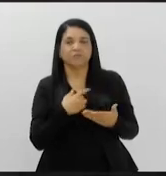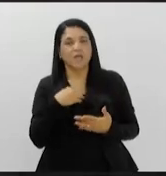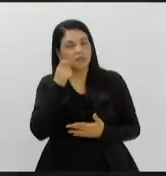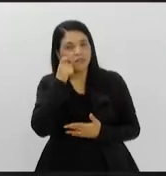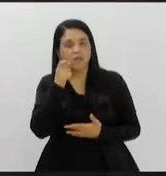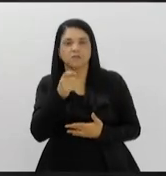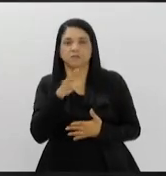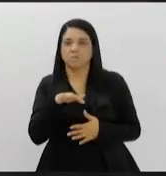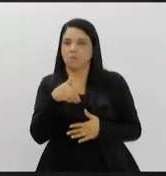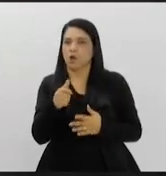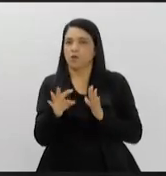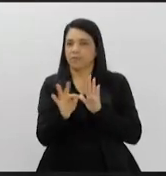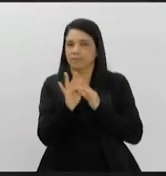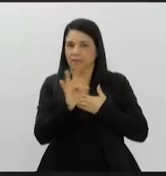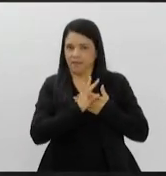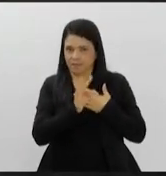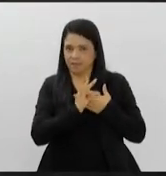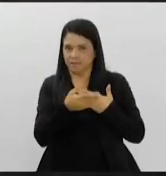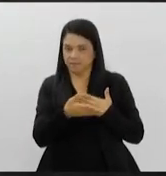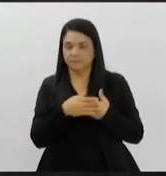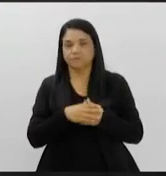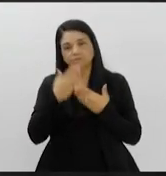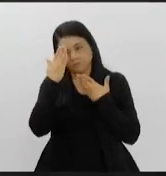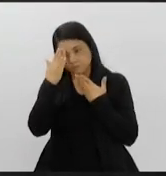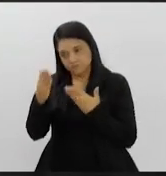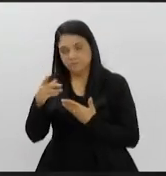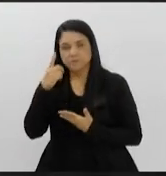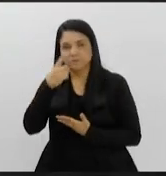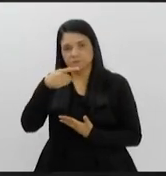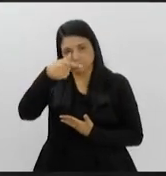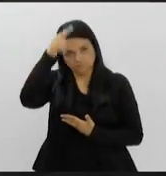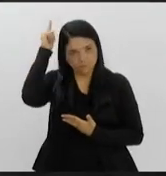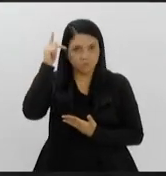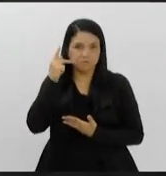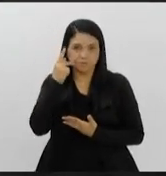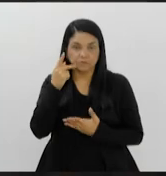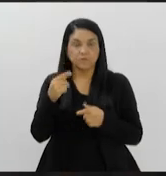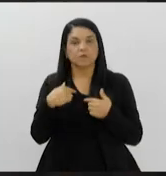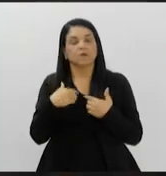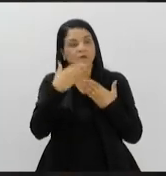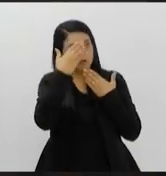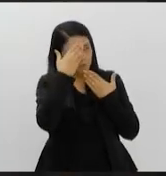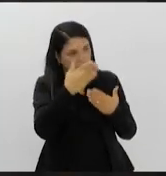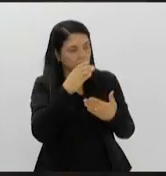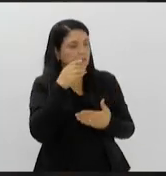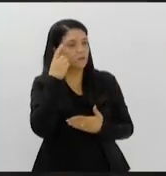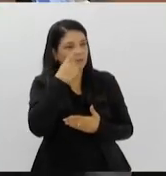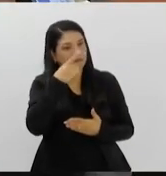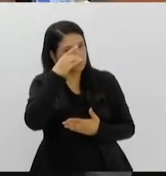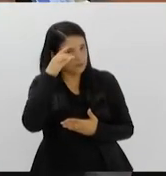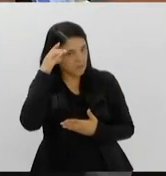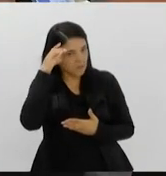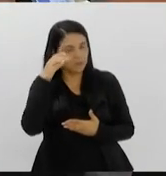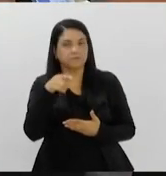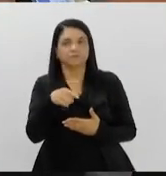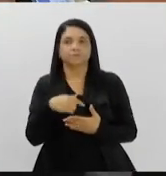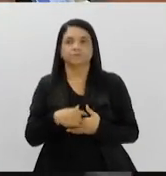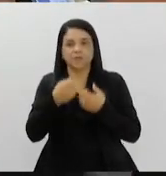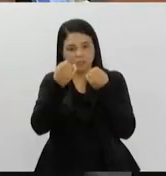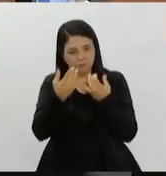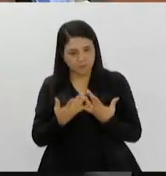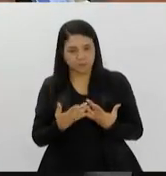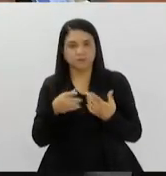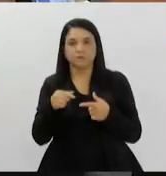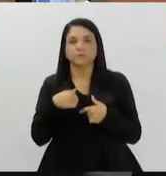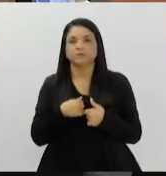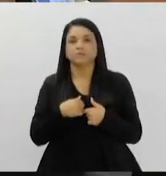melhor técnica, sempre. Muito obrigado, deputado Luiz Paulo, pela intervenção. Deputada Célia Jordão também. Não havendo